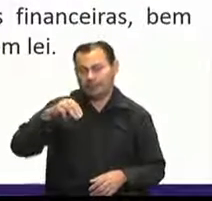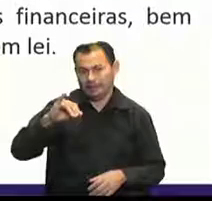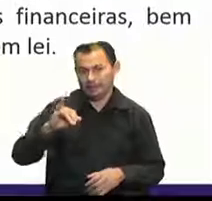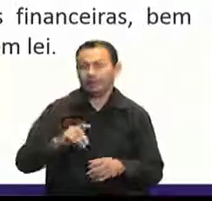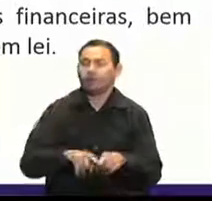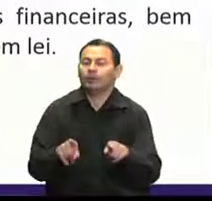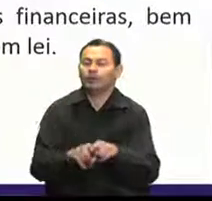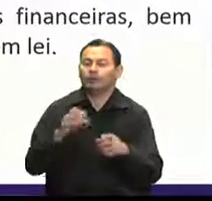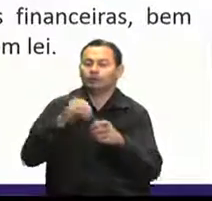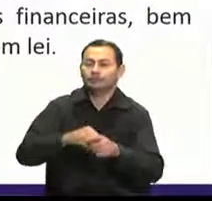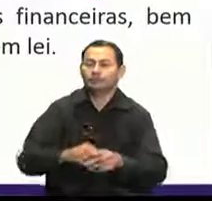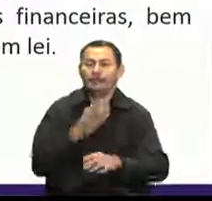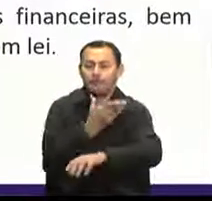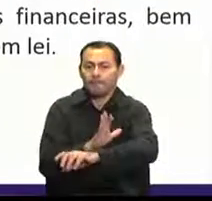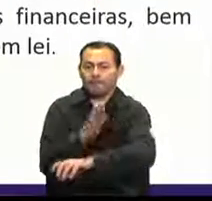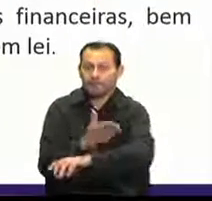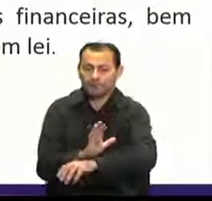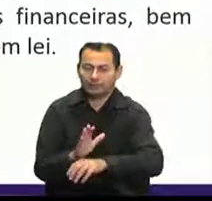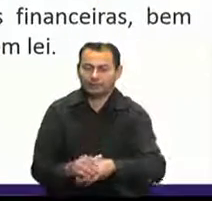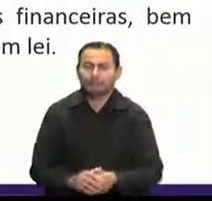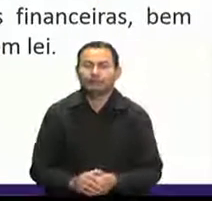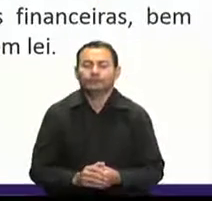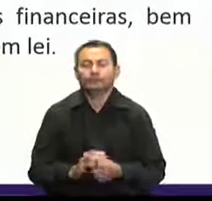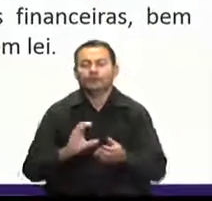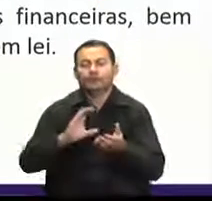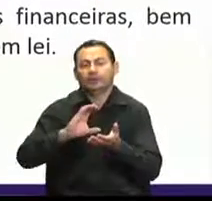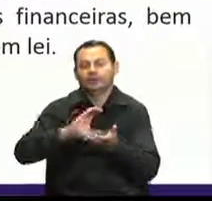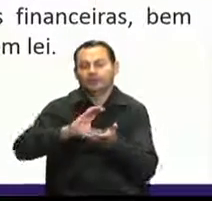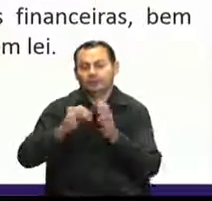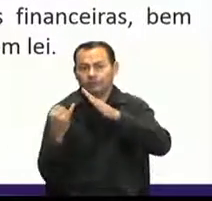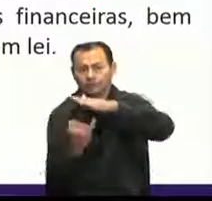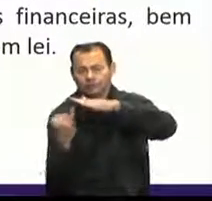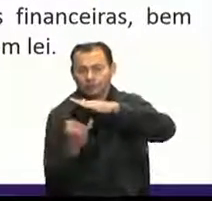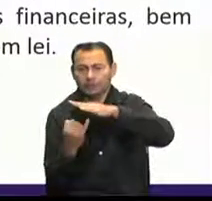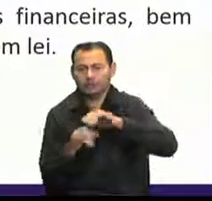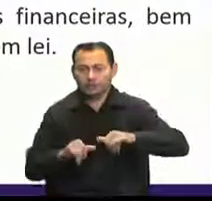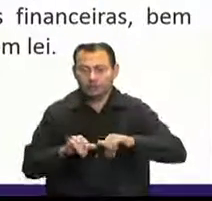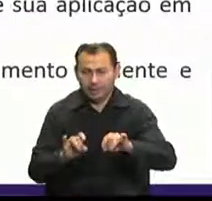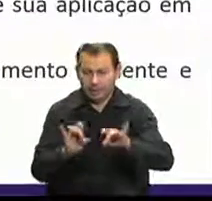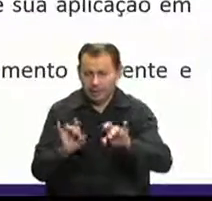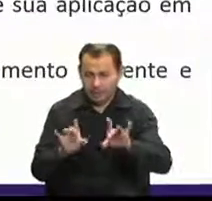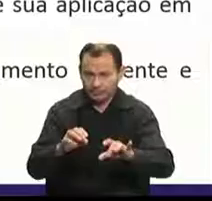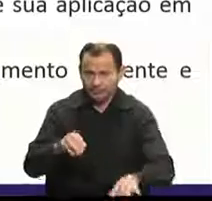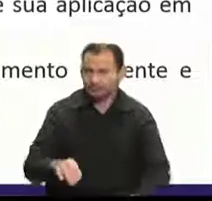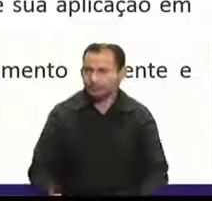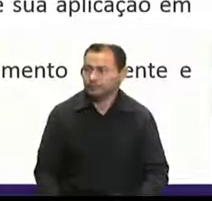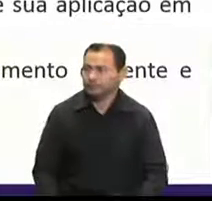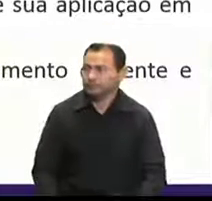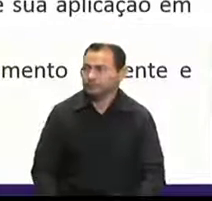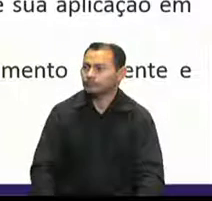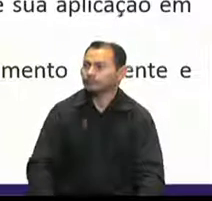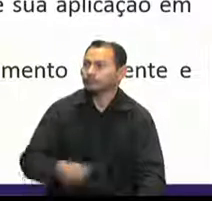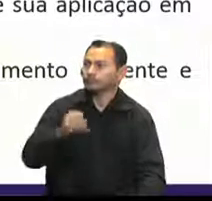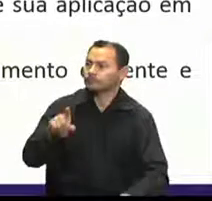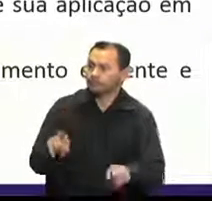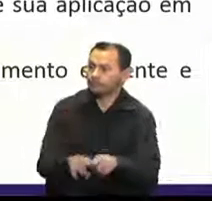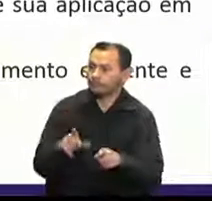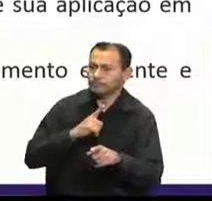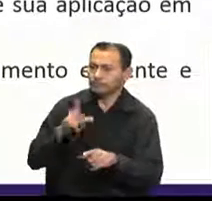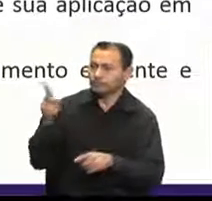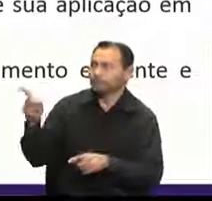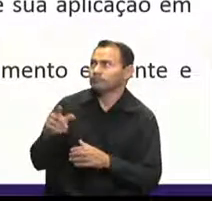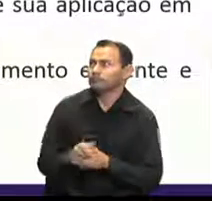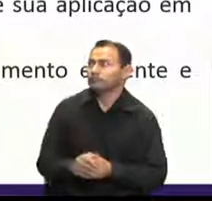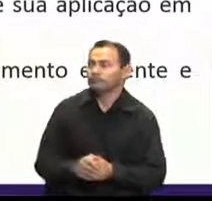fato colocadas em práticas pelas instituições de mercado e aí eu também tenho